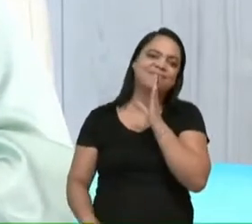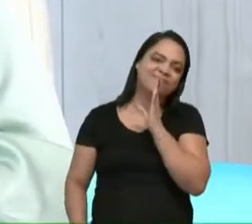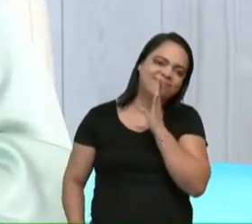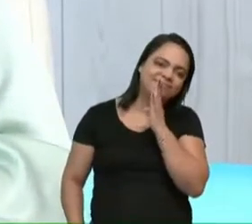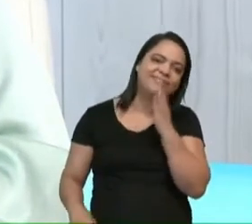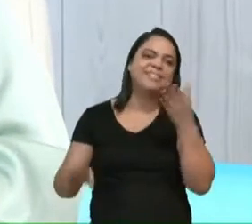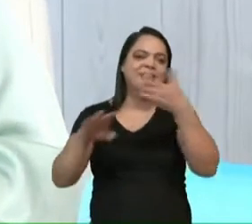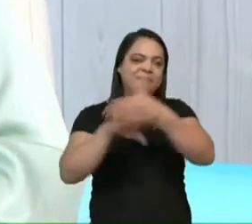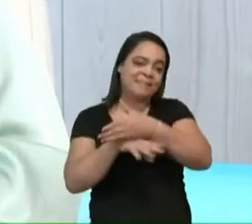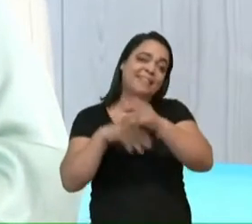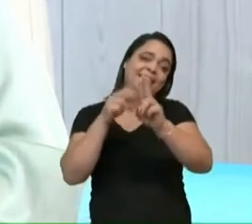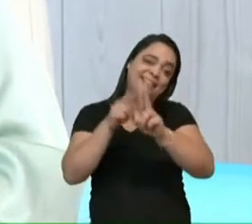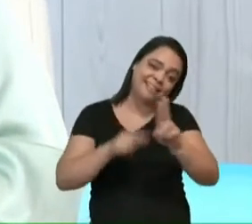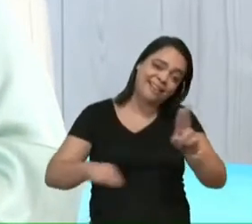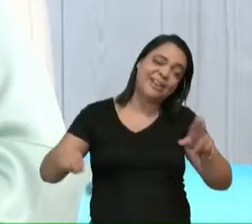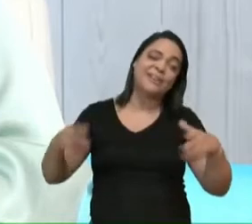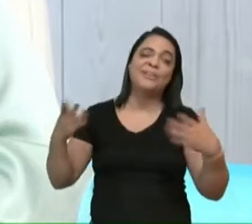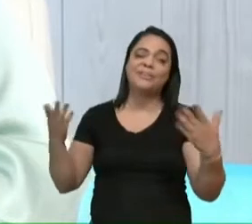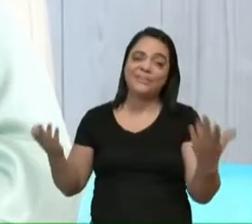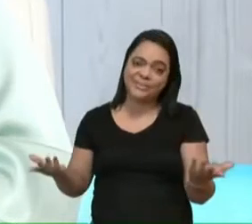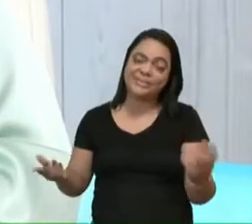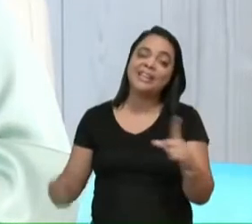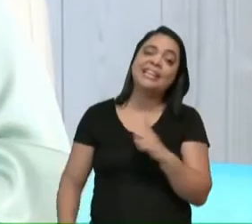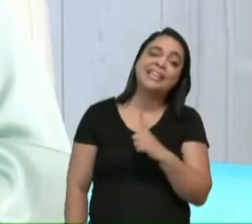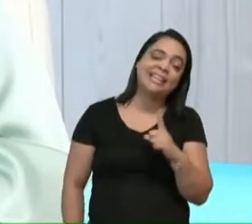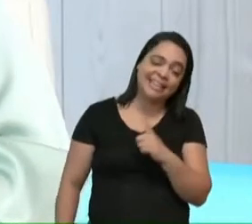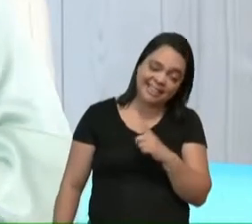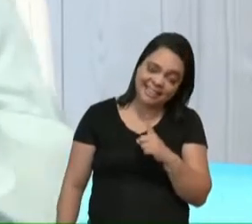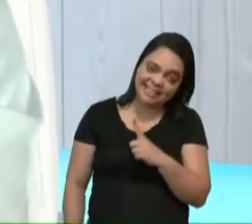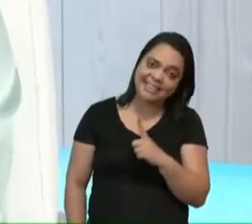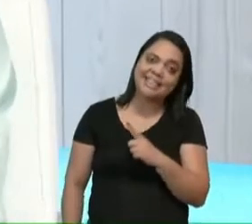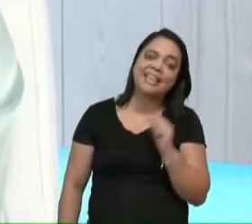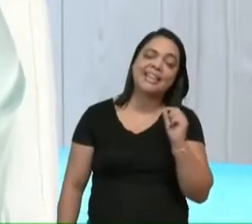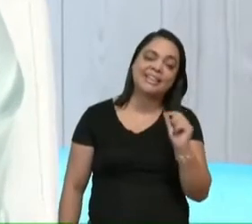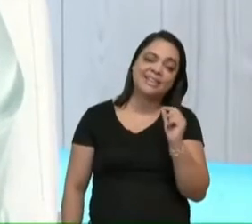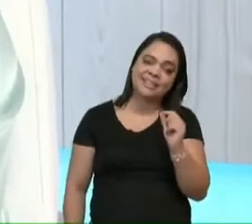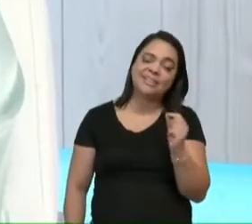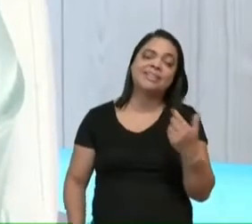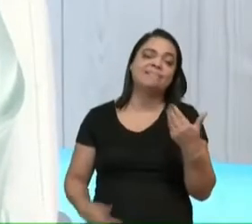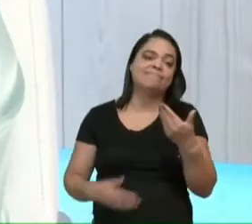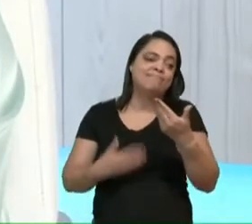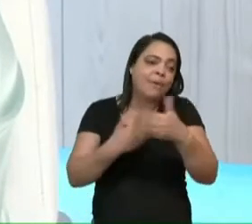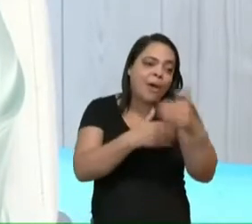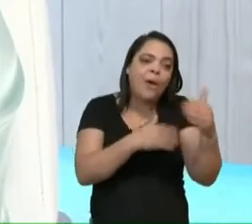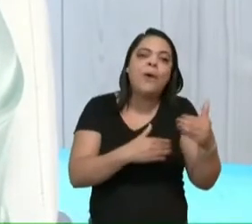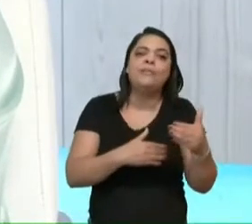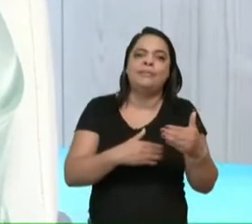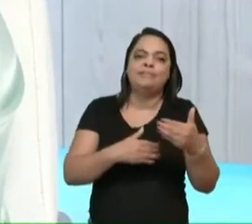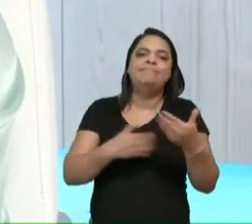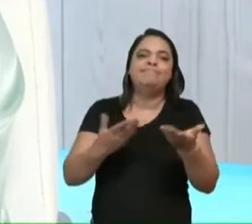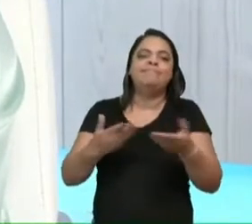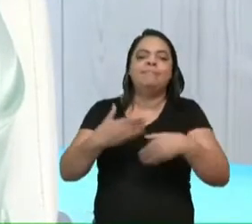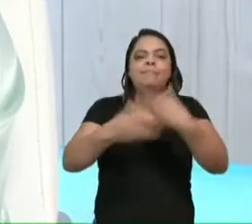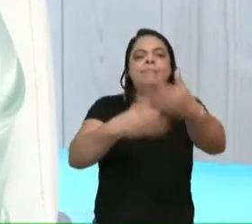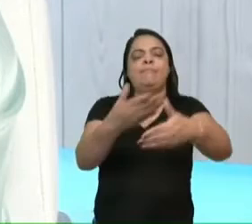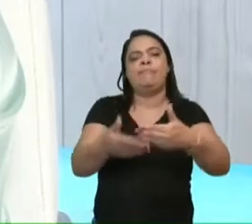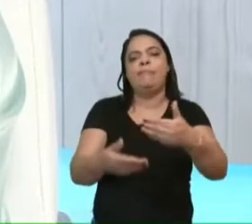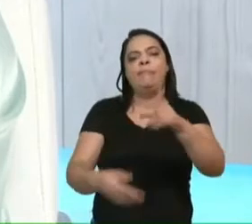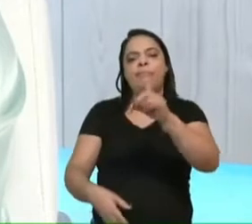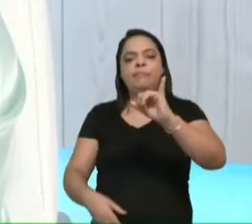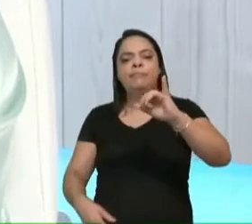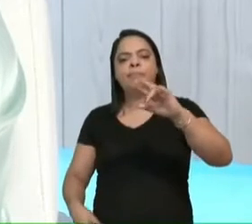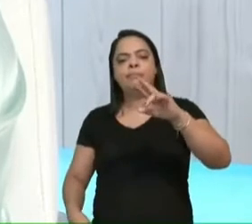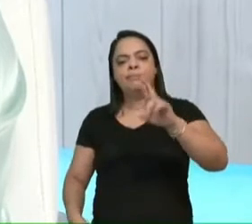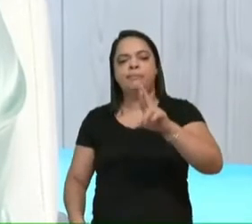para entrar aqui na Universidade Federal de Uberlândia a gente passa por determinados processos seletivos então a dirps é